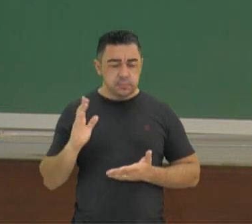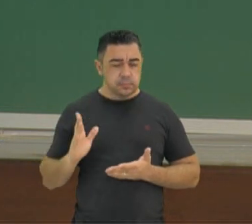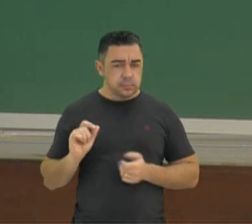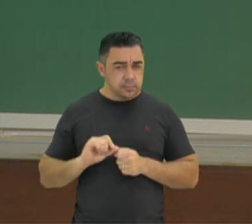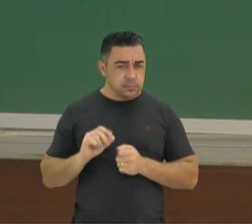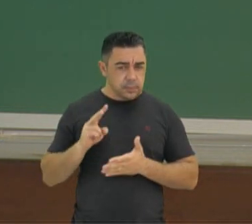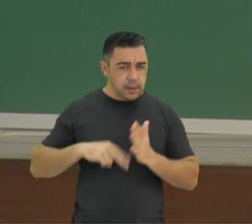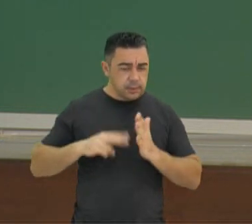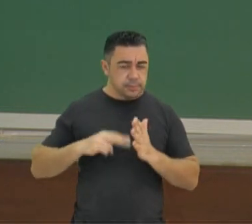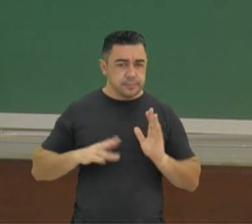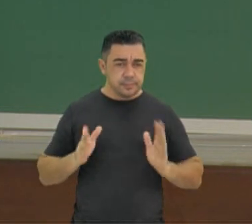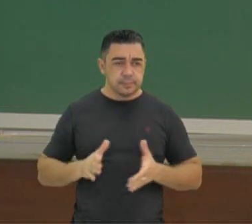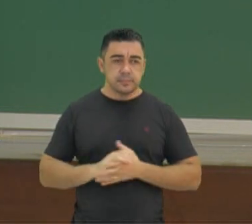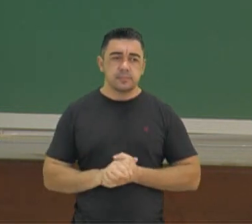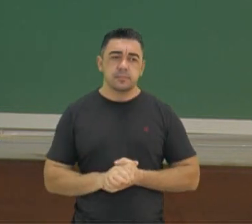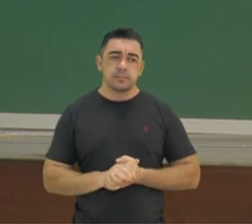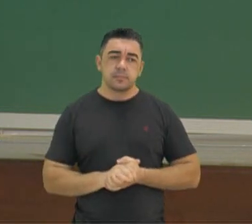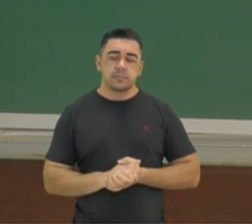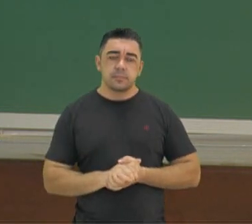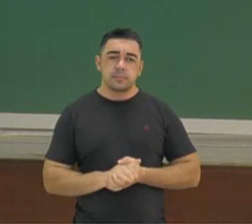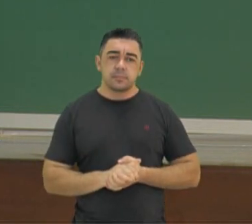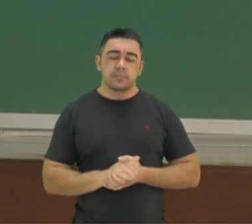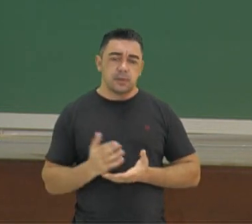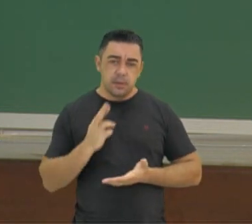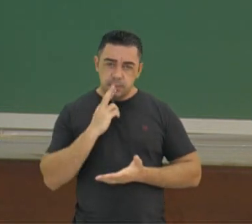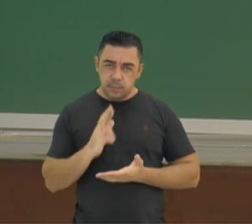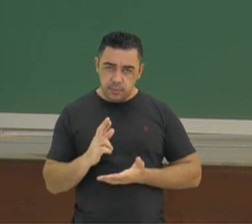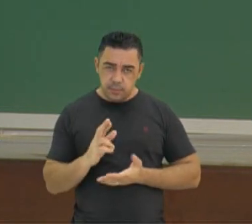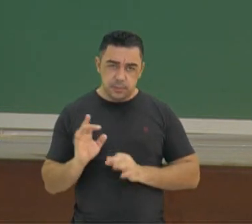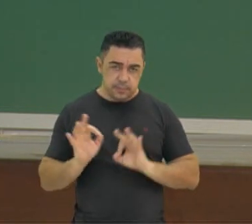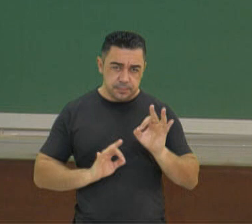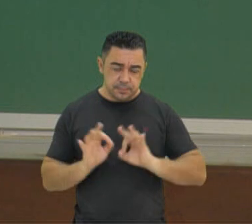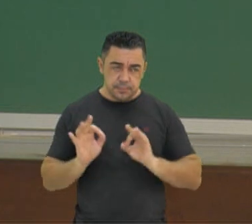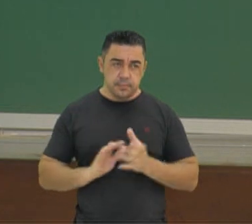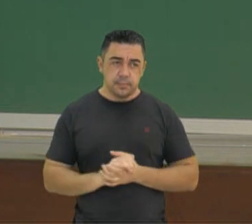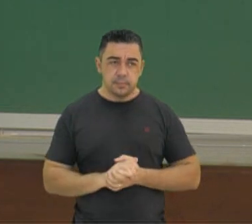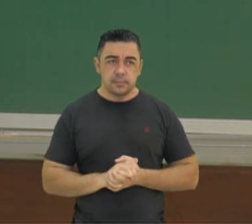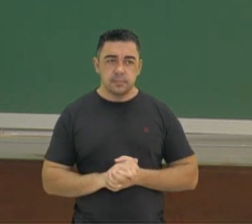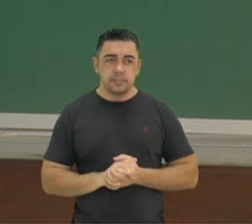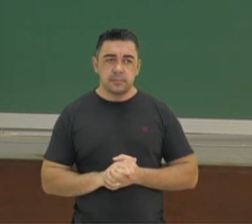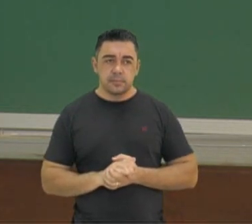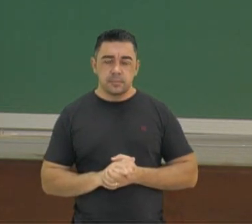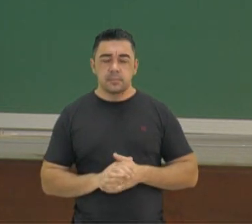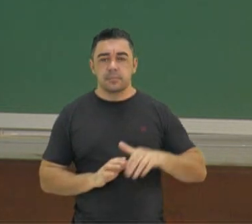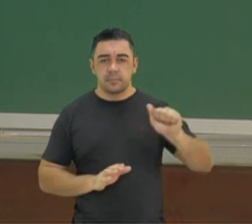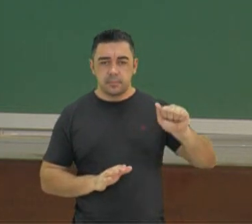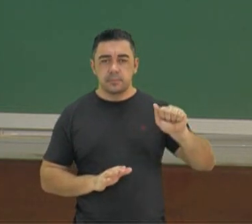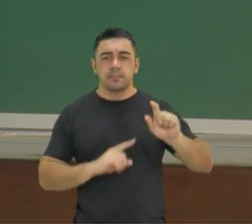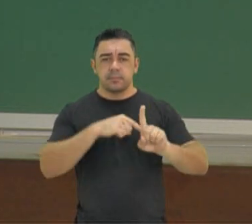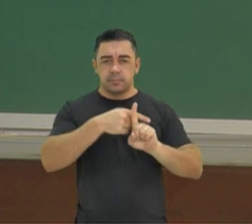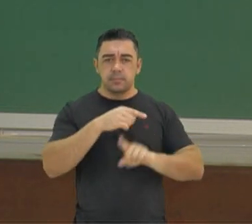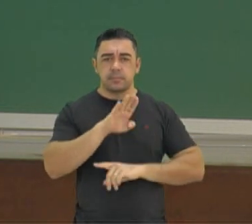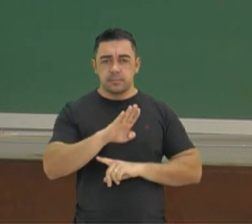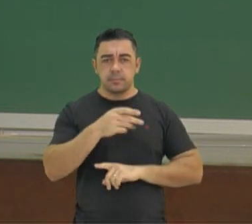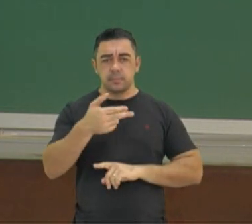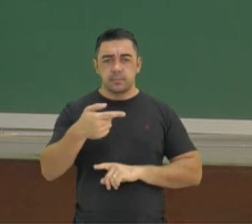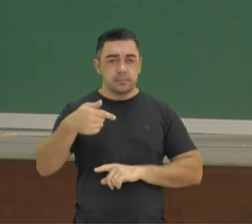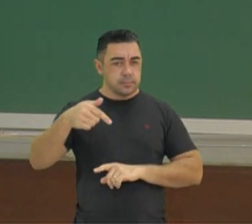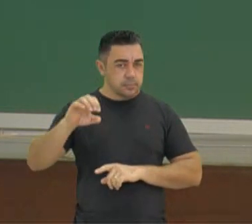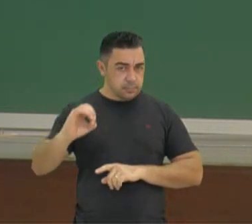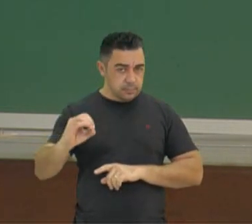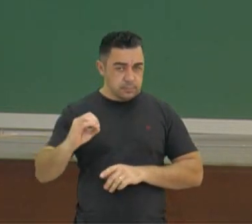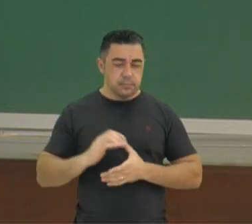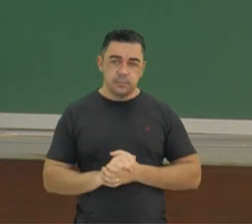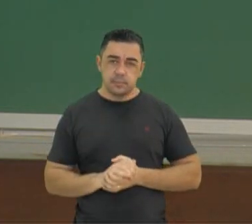a leitura, né? Então, temos aqui resolvendo esse exercício 2. A mais B é igual a 70,